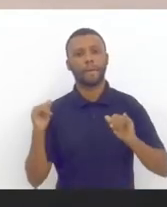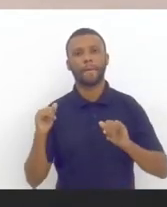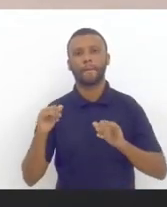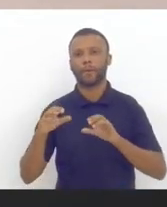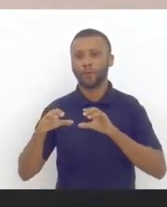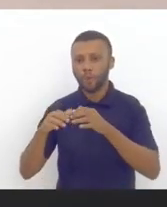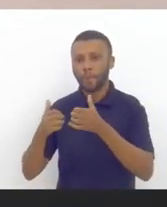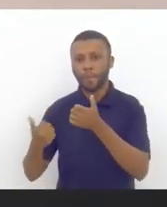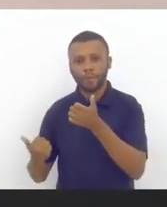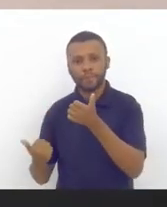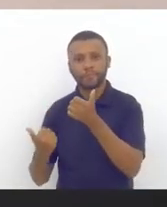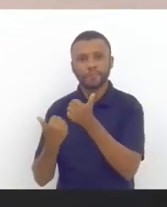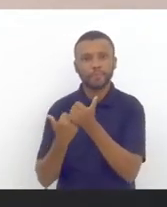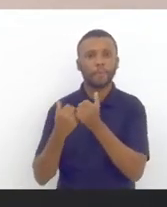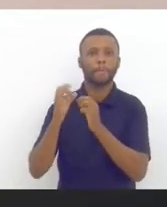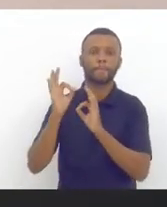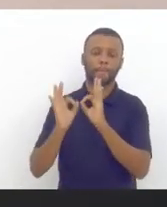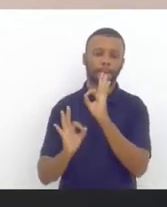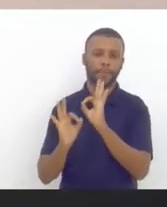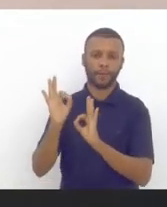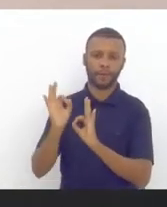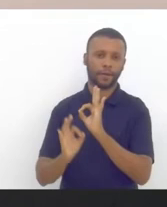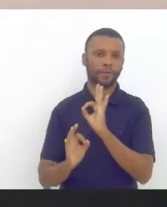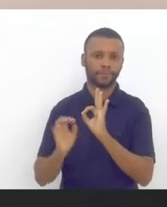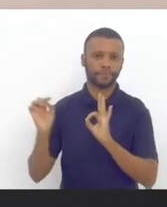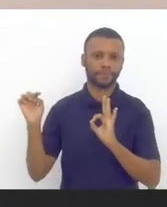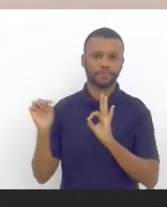Gabriela, seguinte,